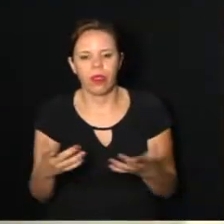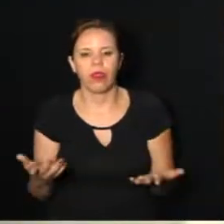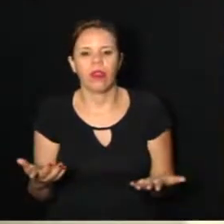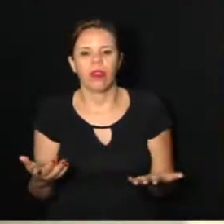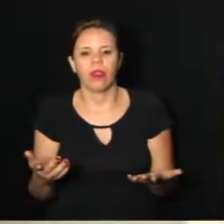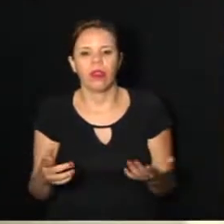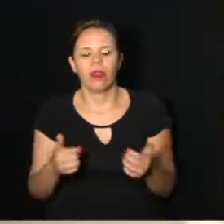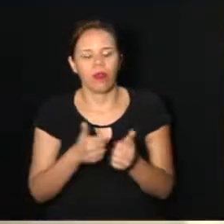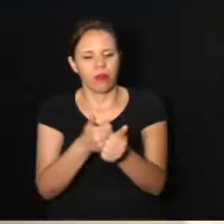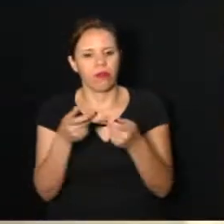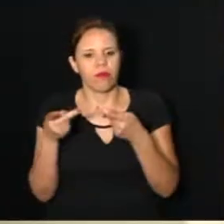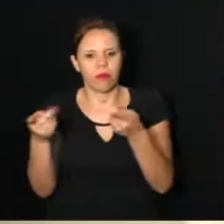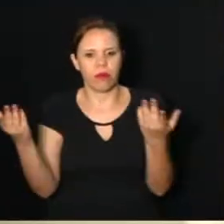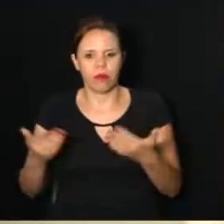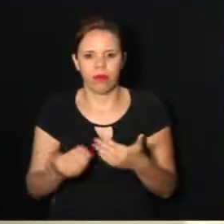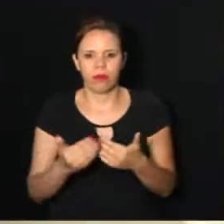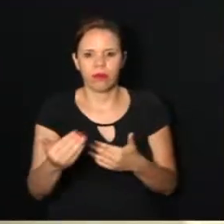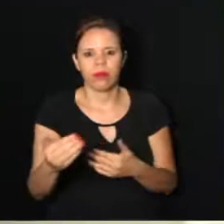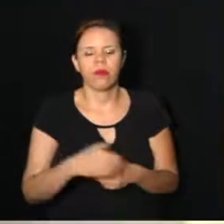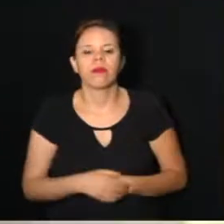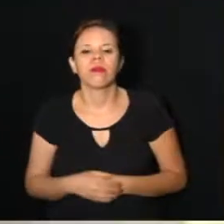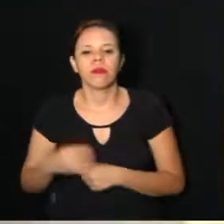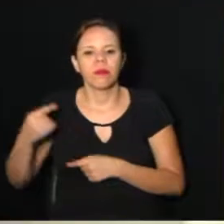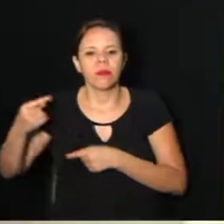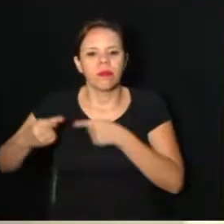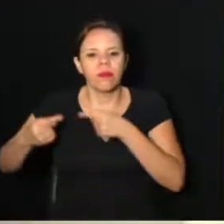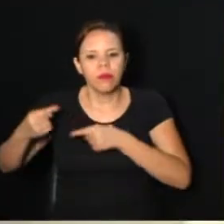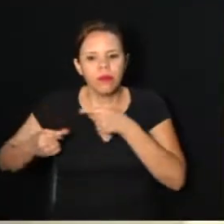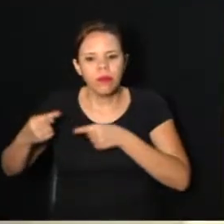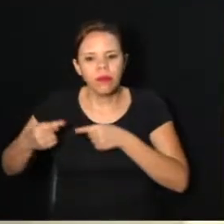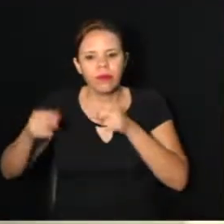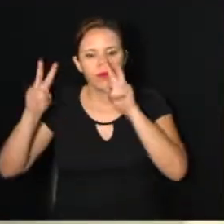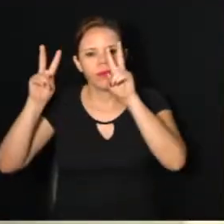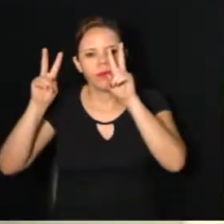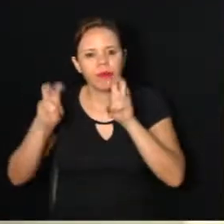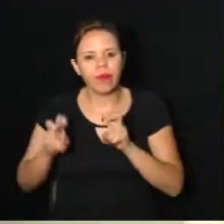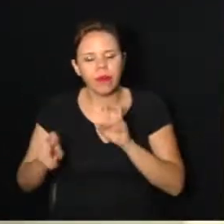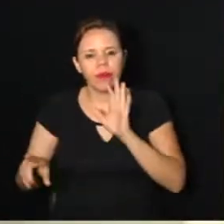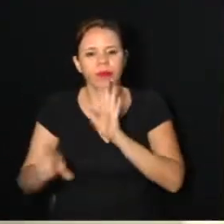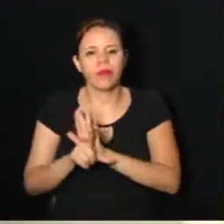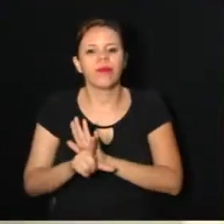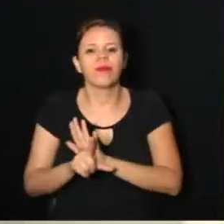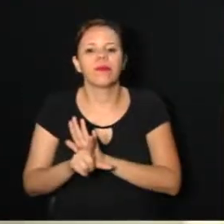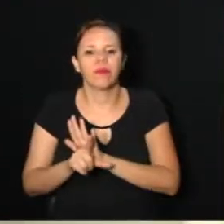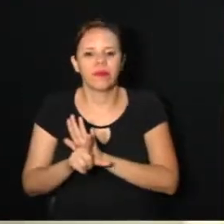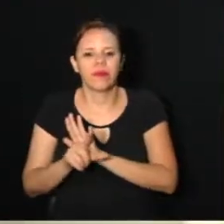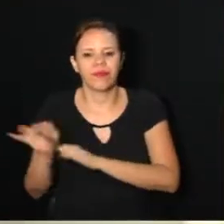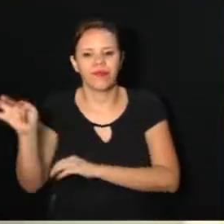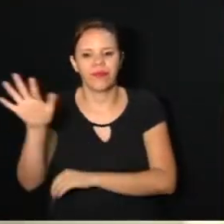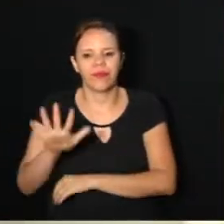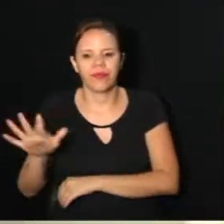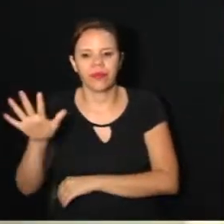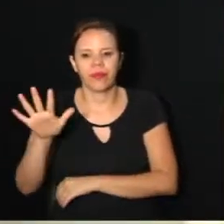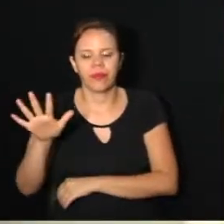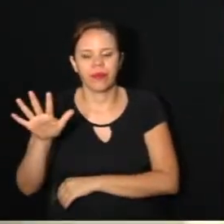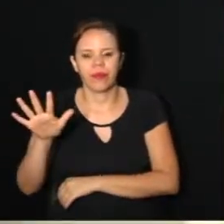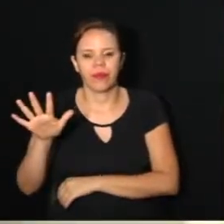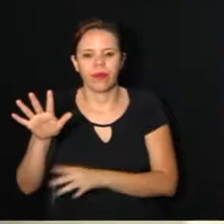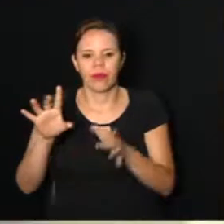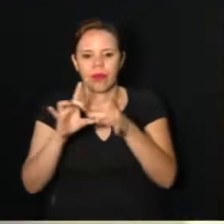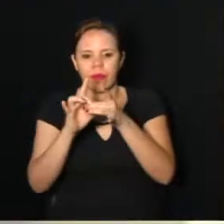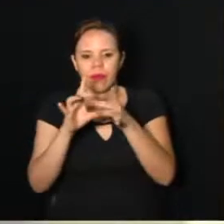que serão realizados a partir de agora. É um debate sobre a lei federal, Lei da